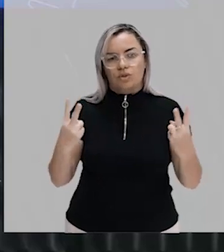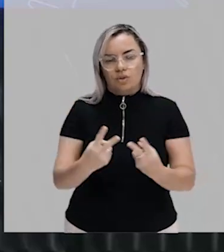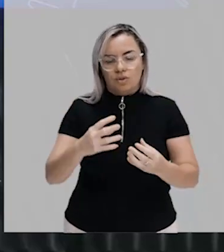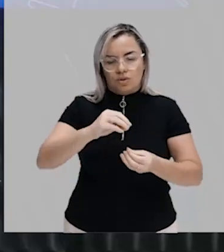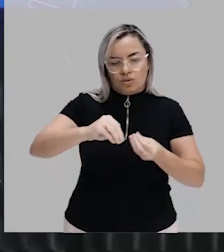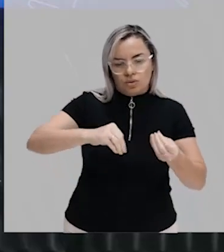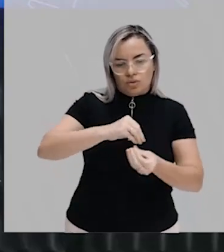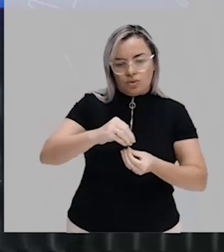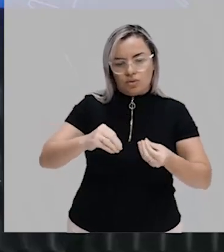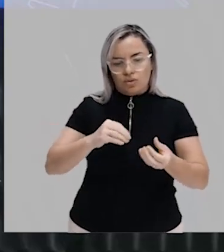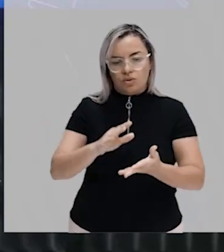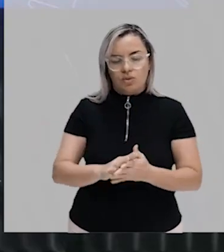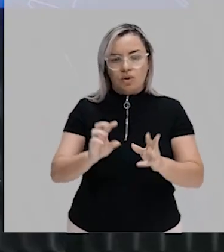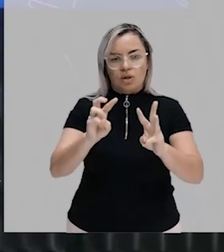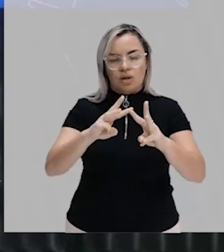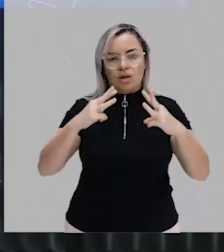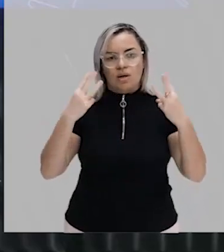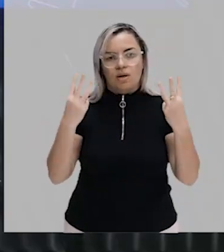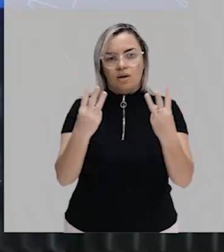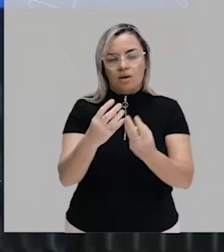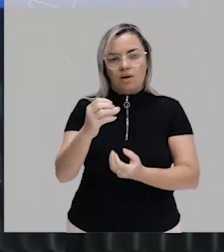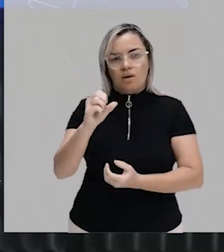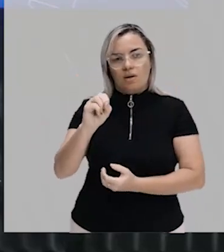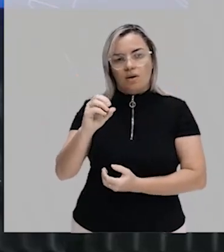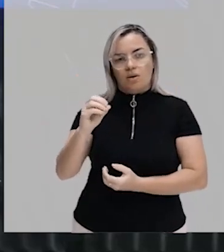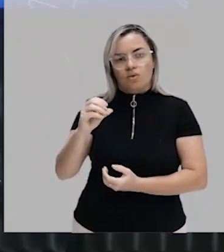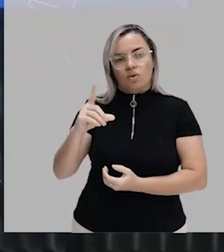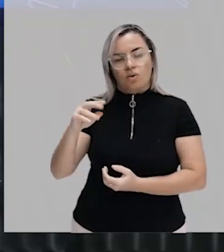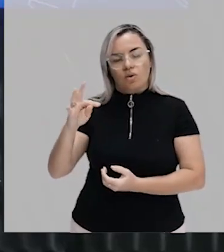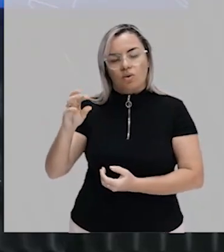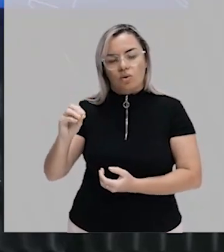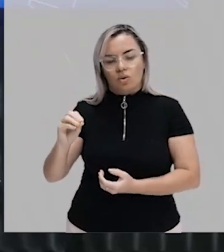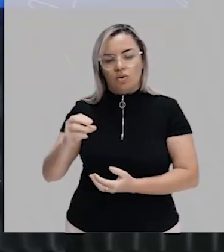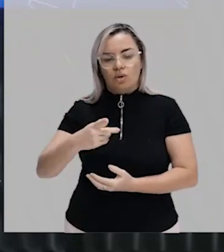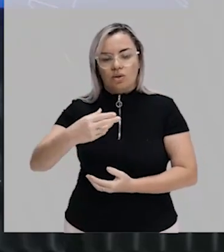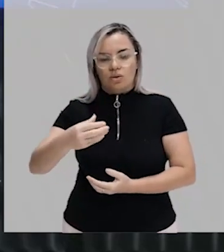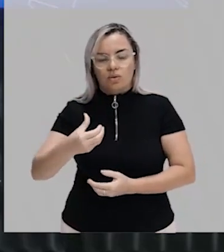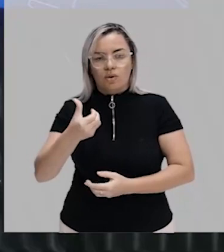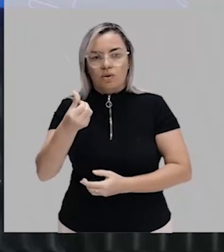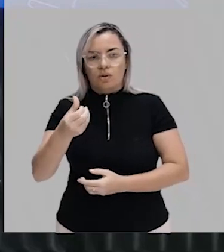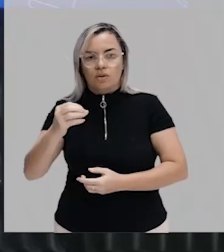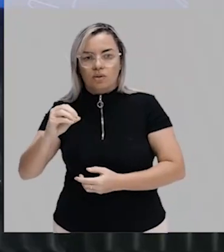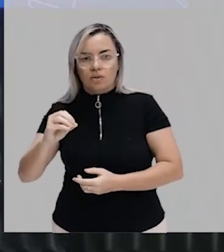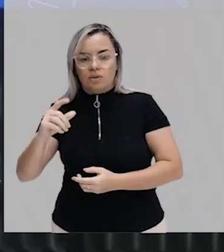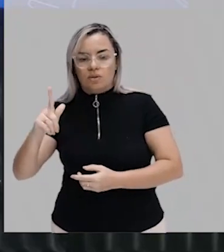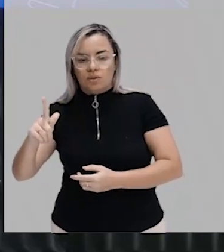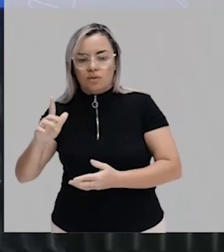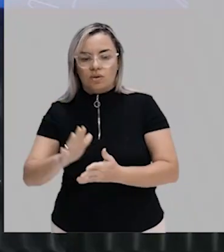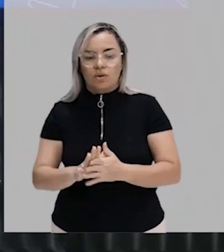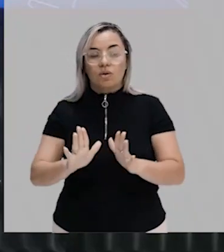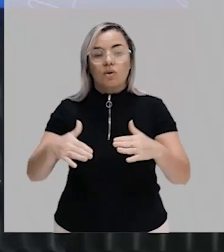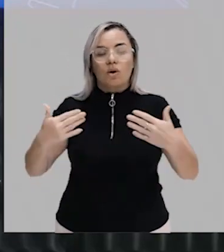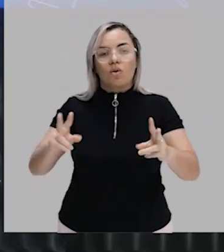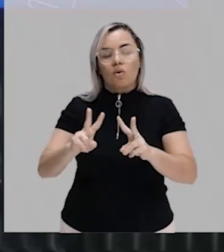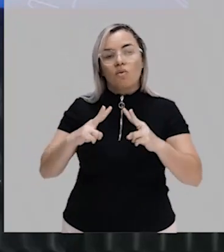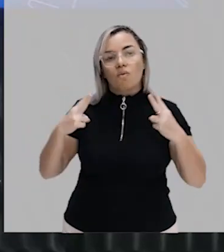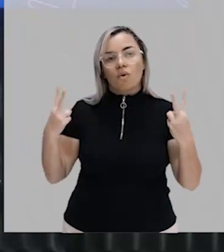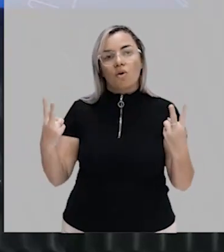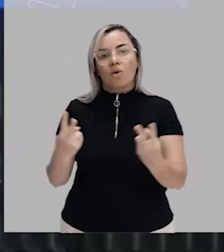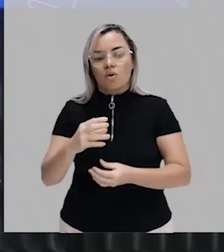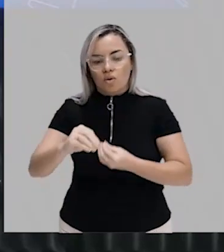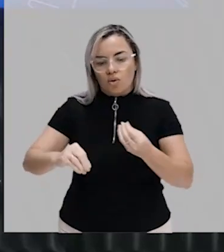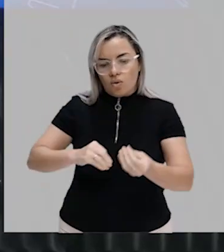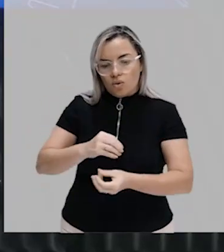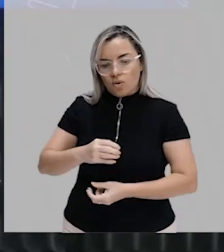tá certo? Qual é a massa do soluto? 60 gramas. Show? E o volume da solução?